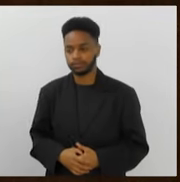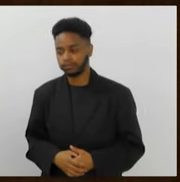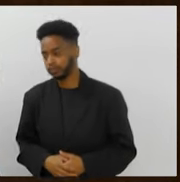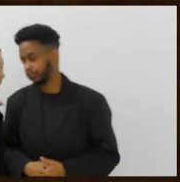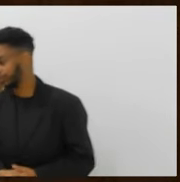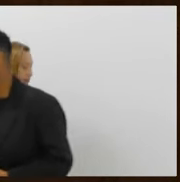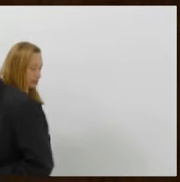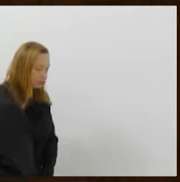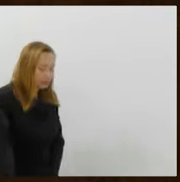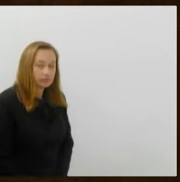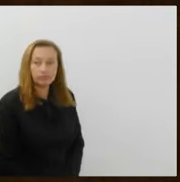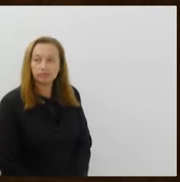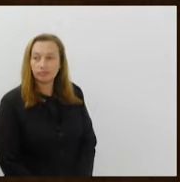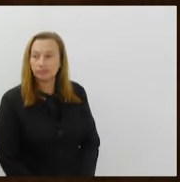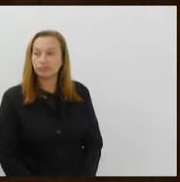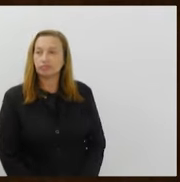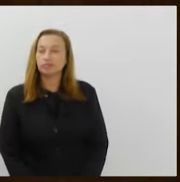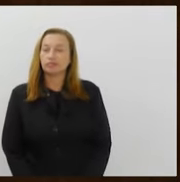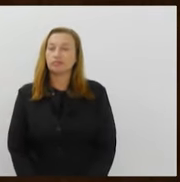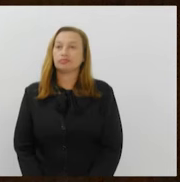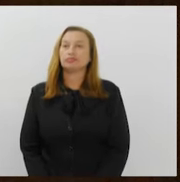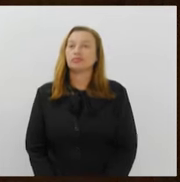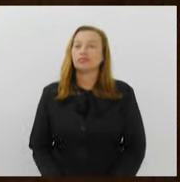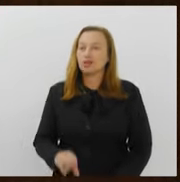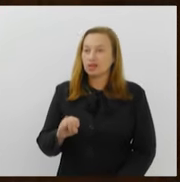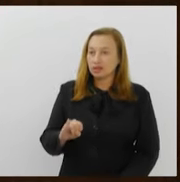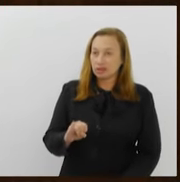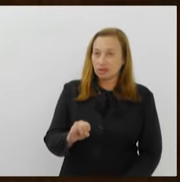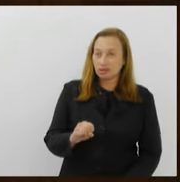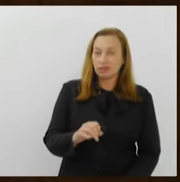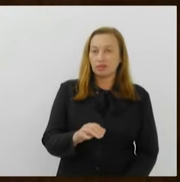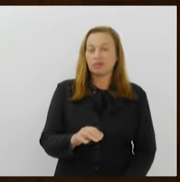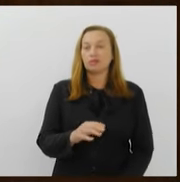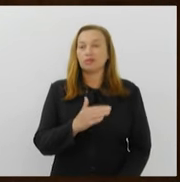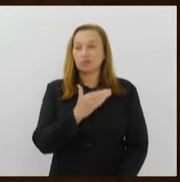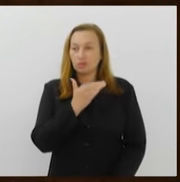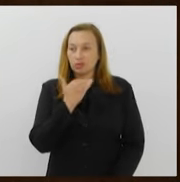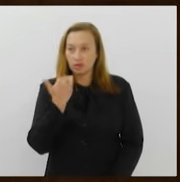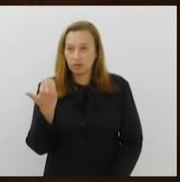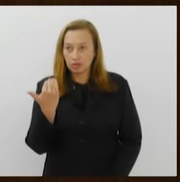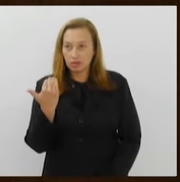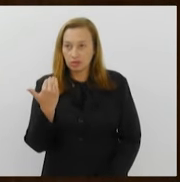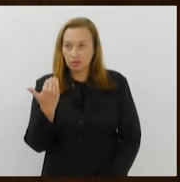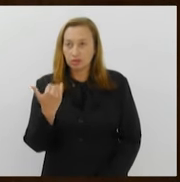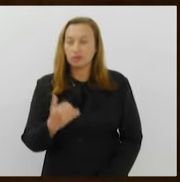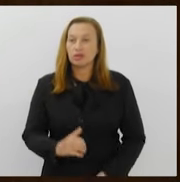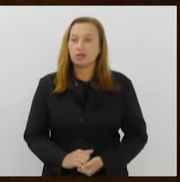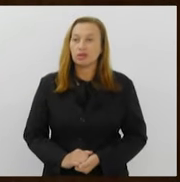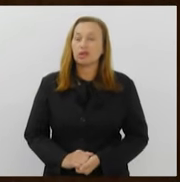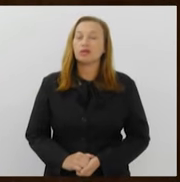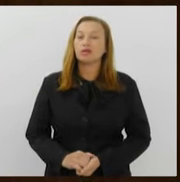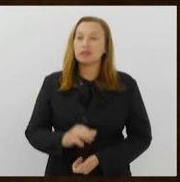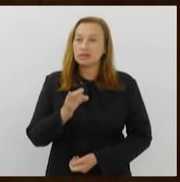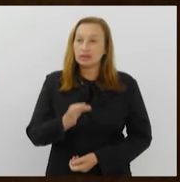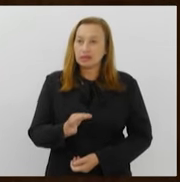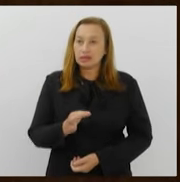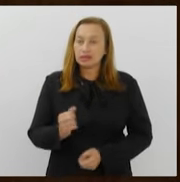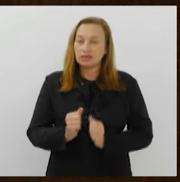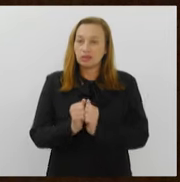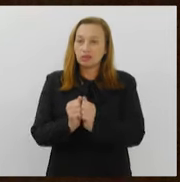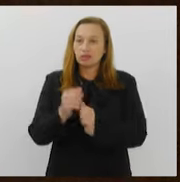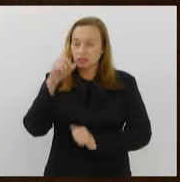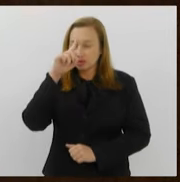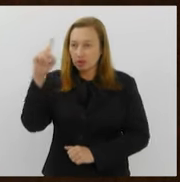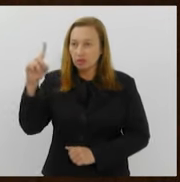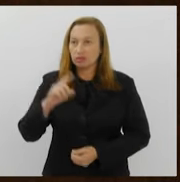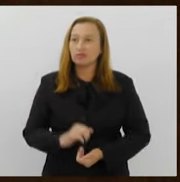que, se ele viesse a falecer, ele estaria nos braços de Deus. Então,